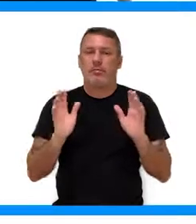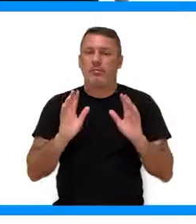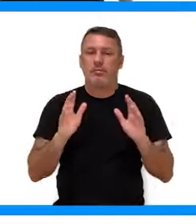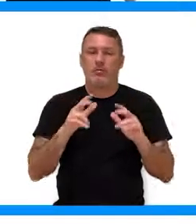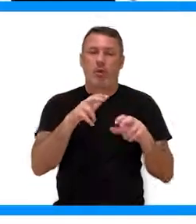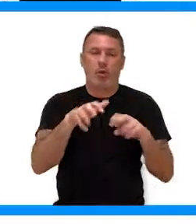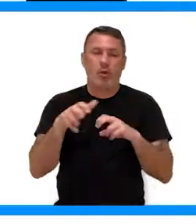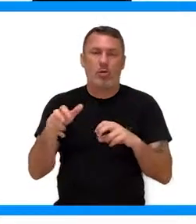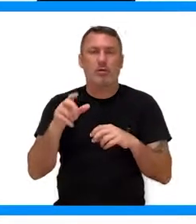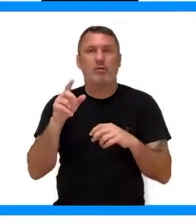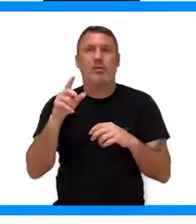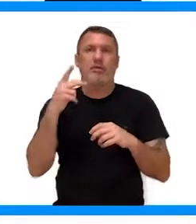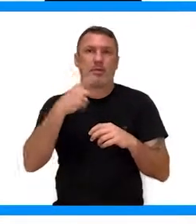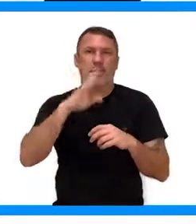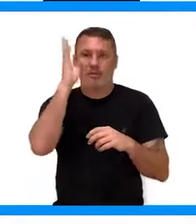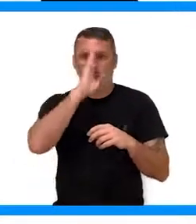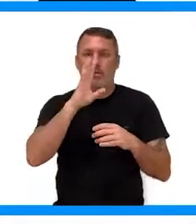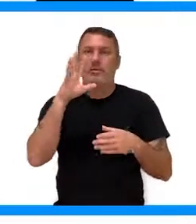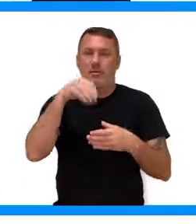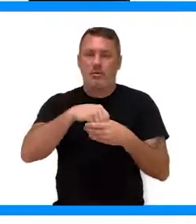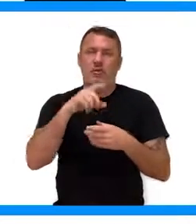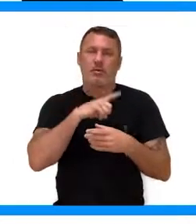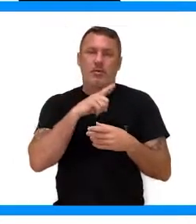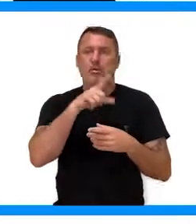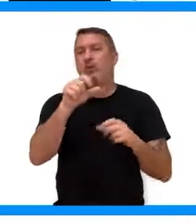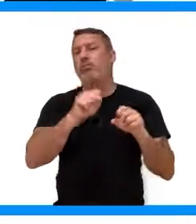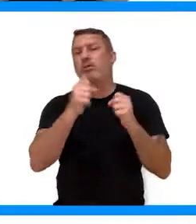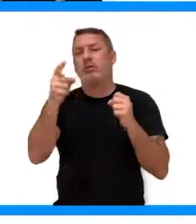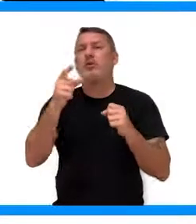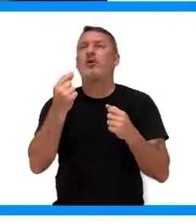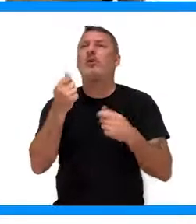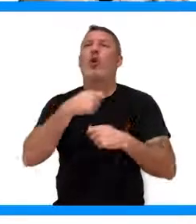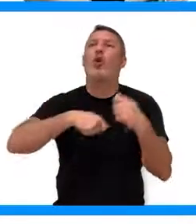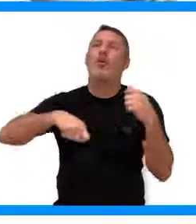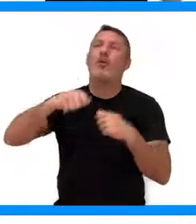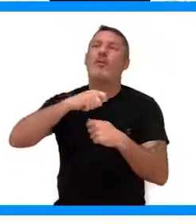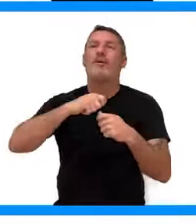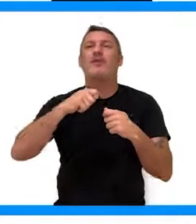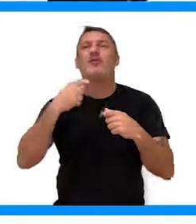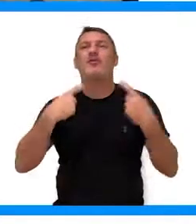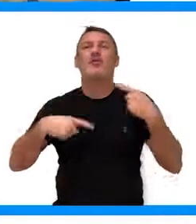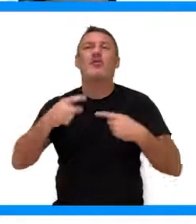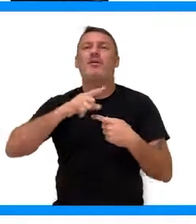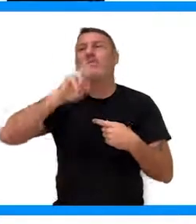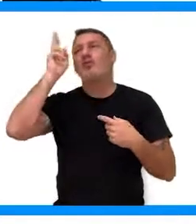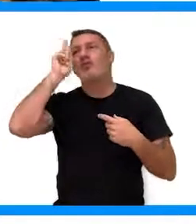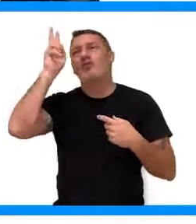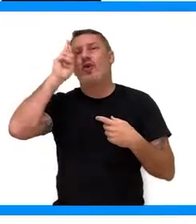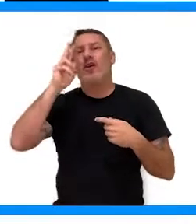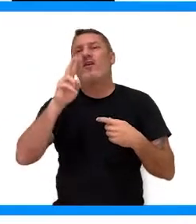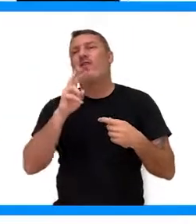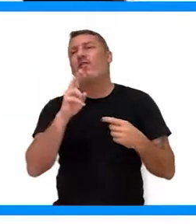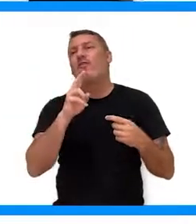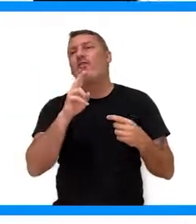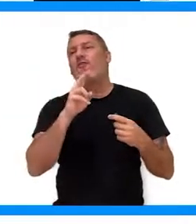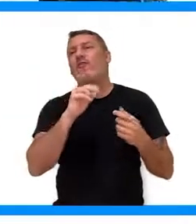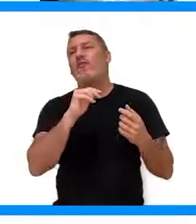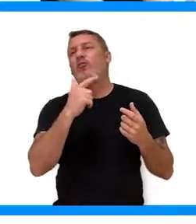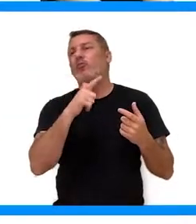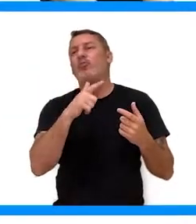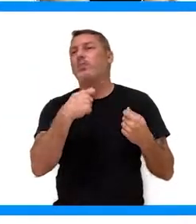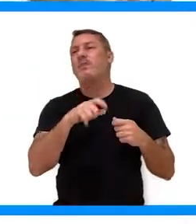da história brasileira. É impossível nós discutirmos economia e história brasileira sem pensarmos